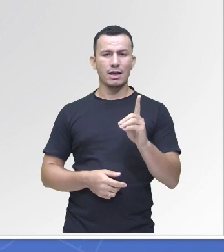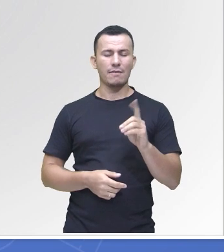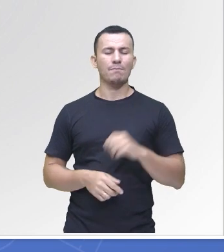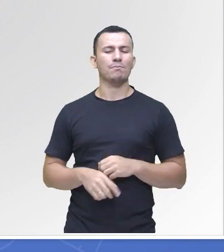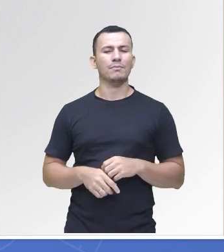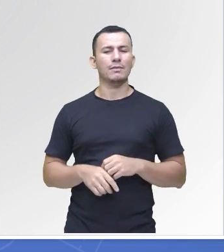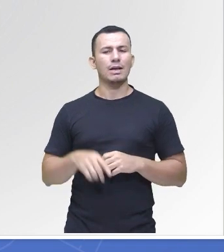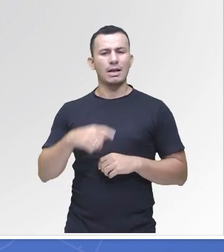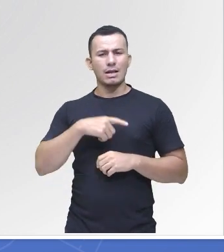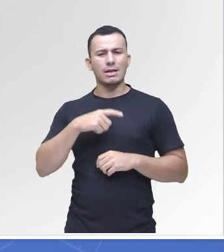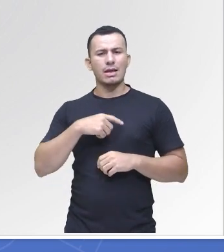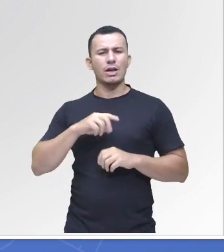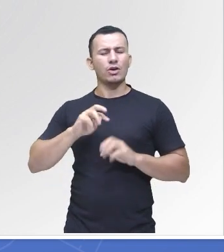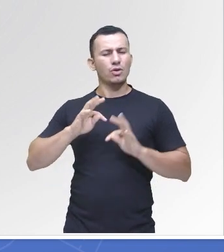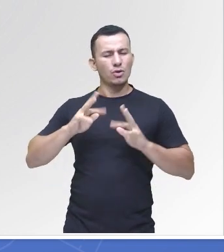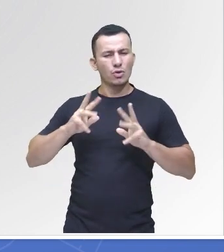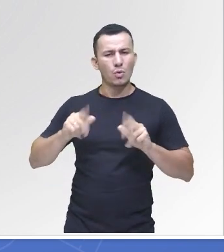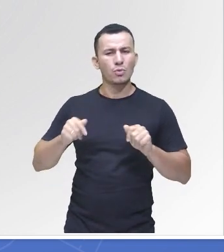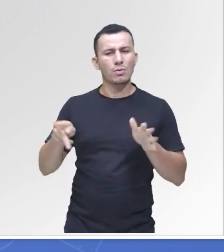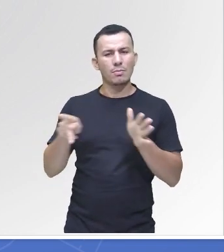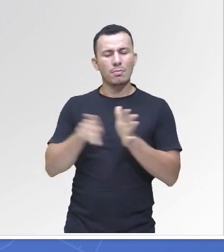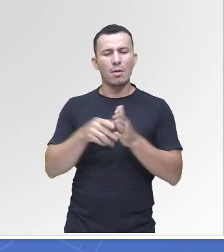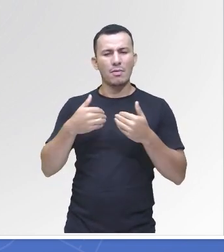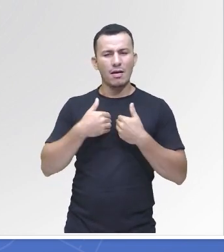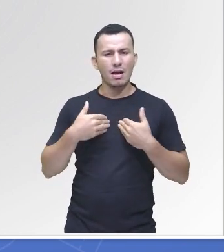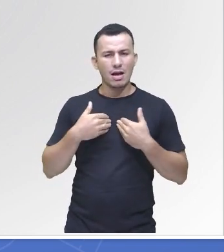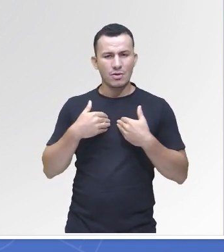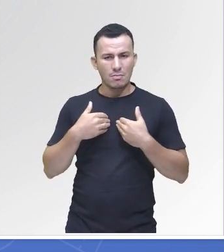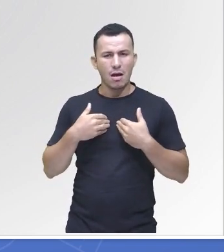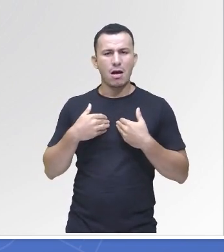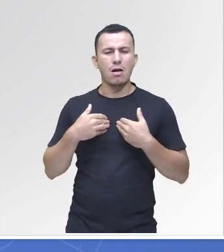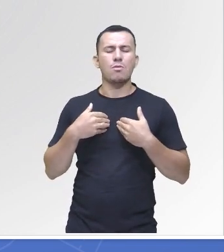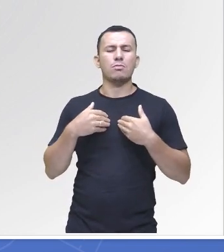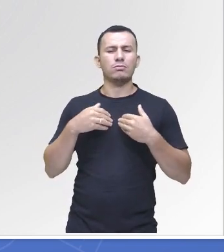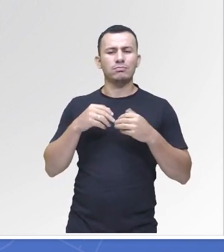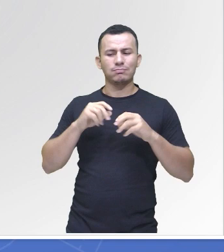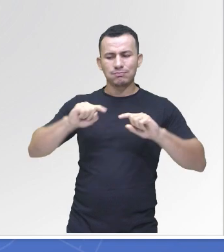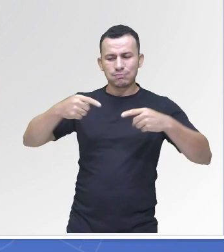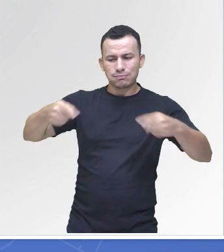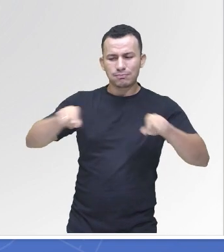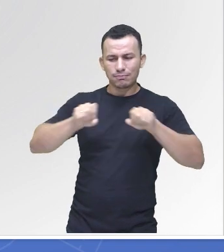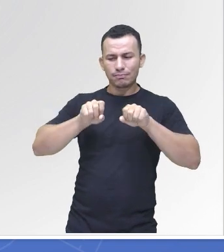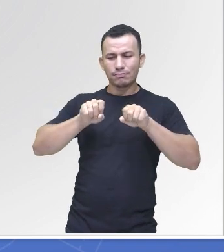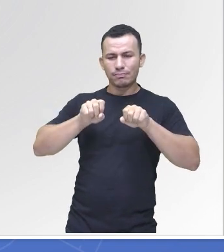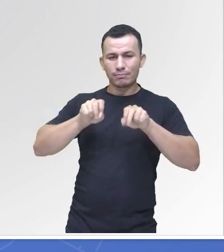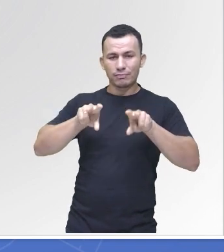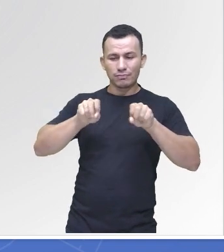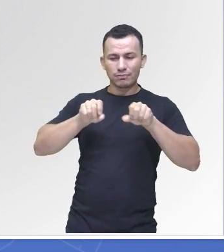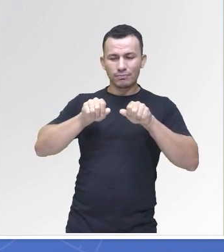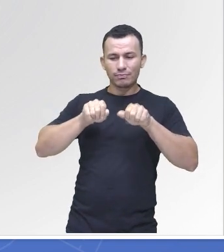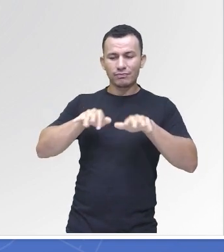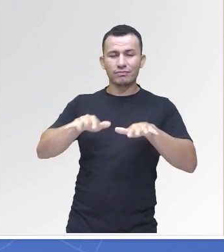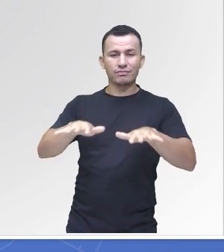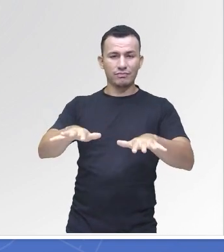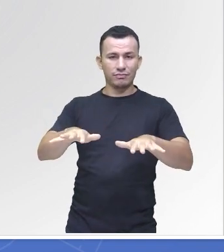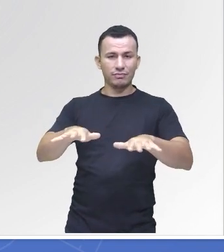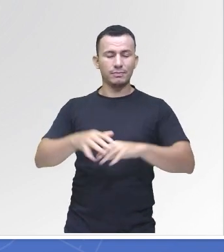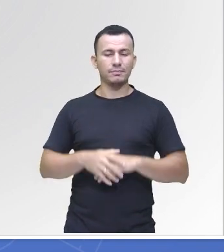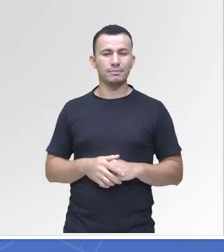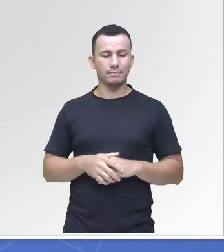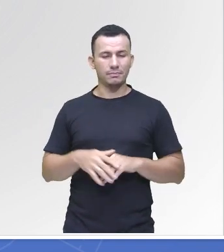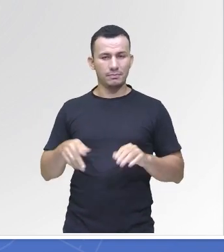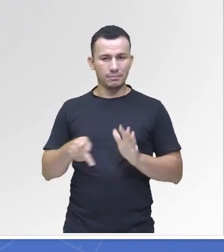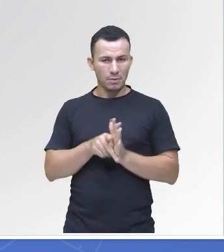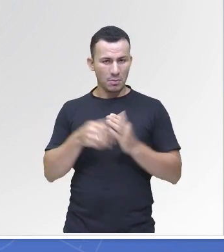parasitas animais com alta especificidade à espécie animal que infecta. Né? Então, eles não são só